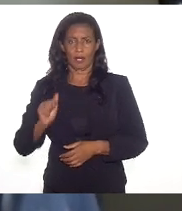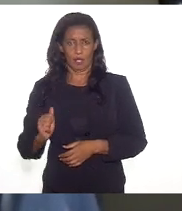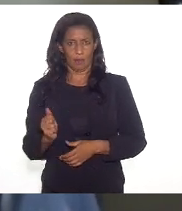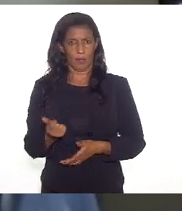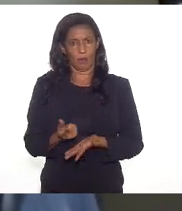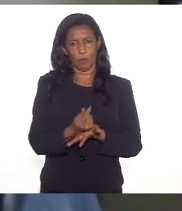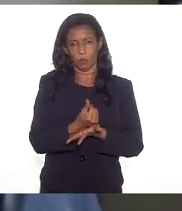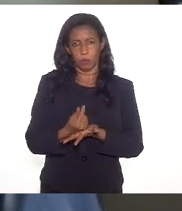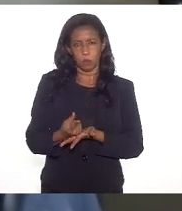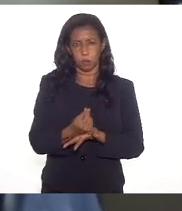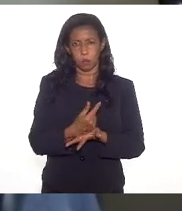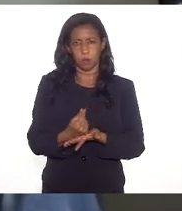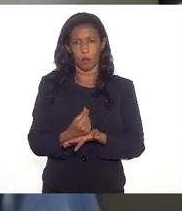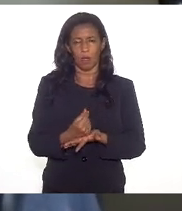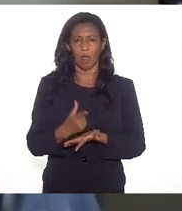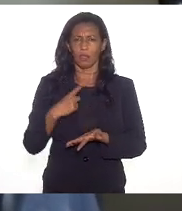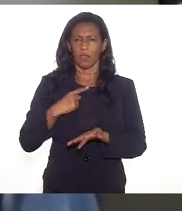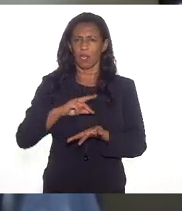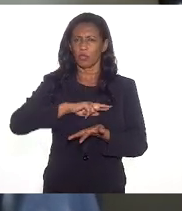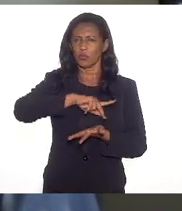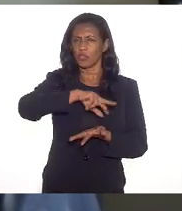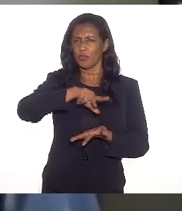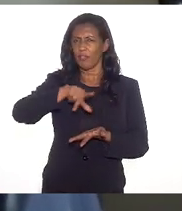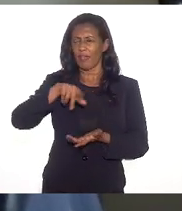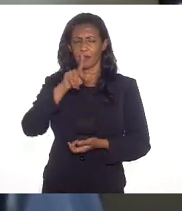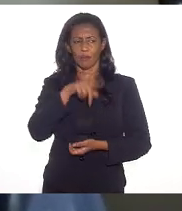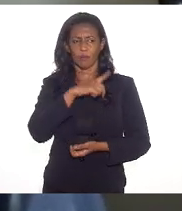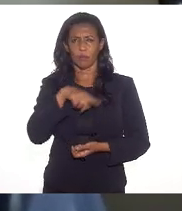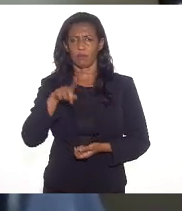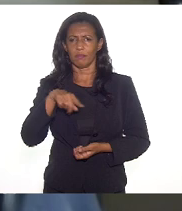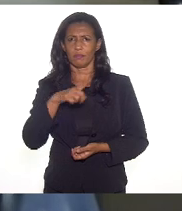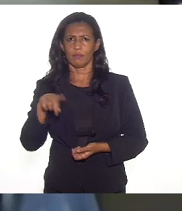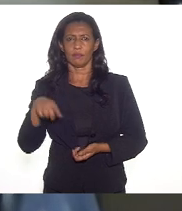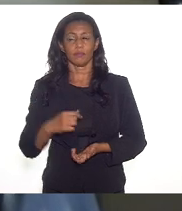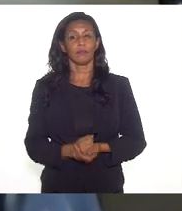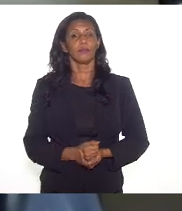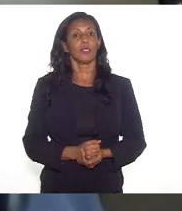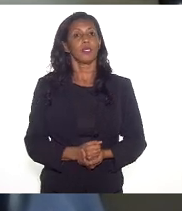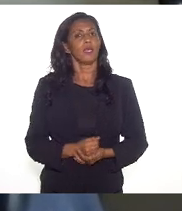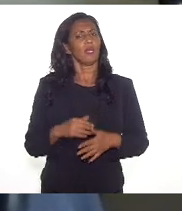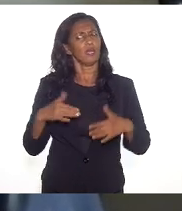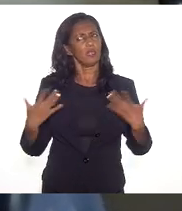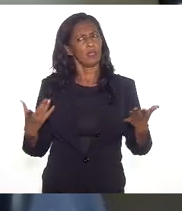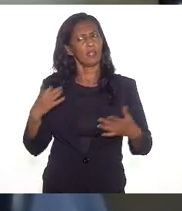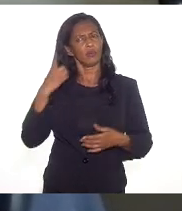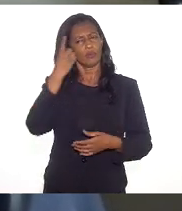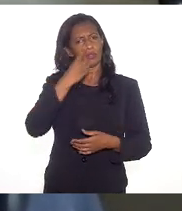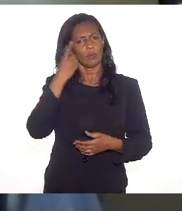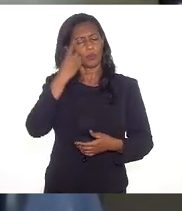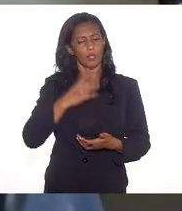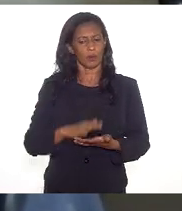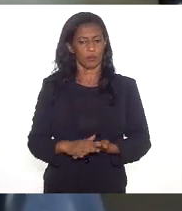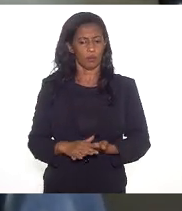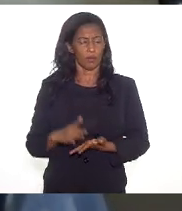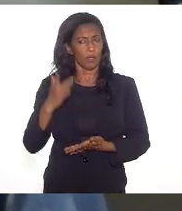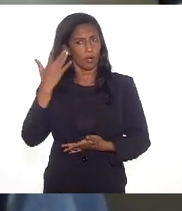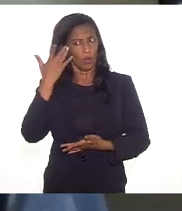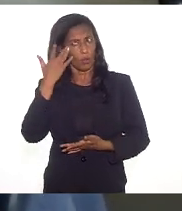Tarifária, tem as mais diversas isenções. Então, deputado Alexandre Knoploch, eu acho que